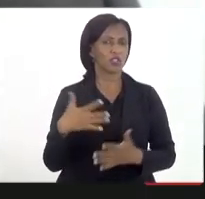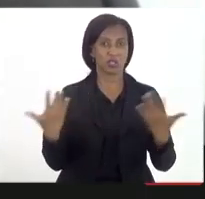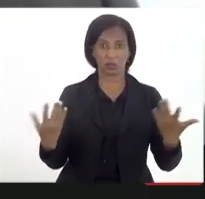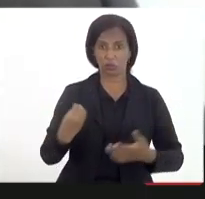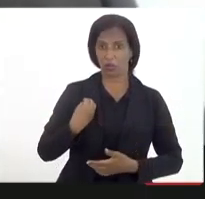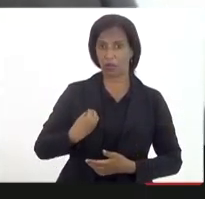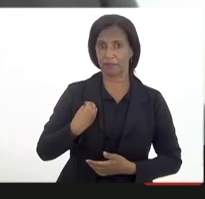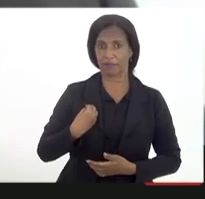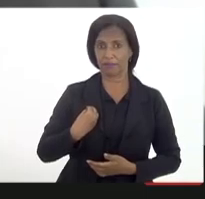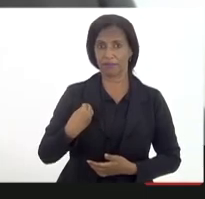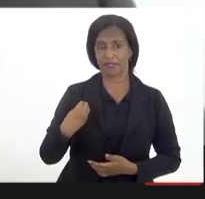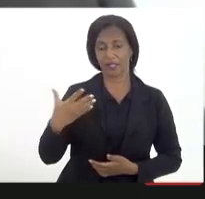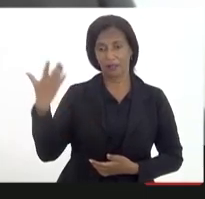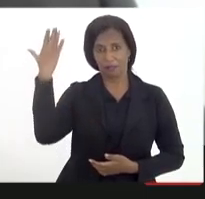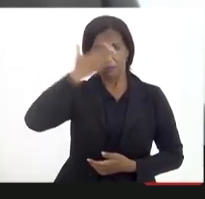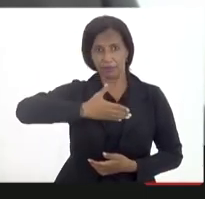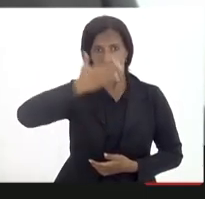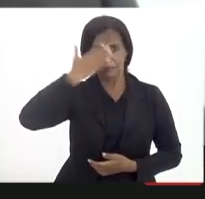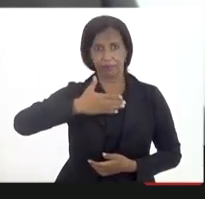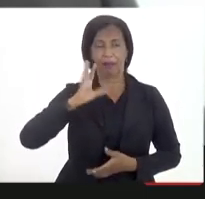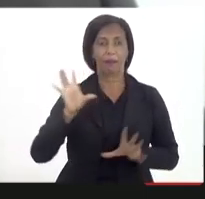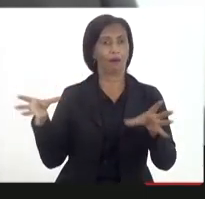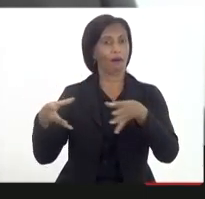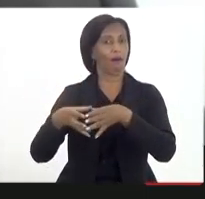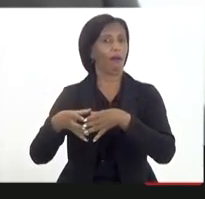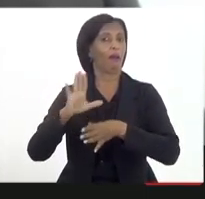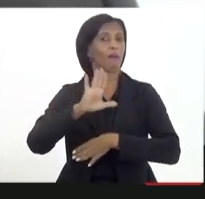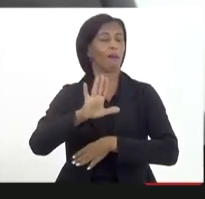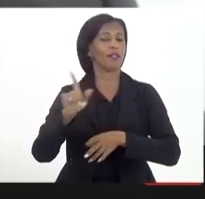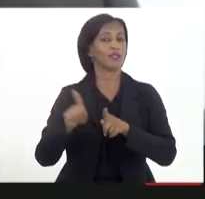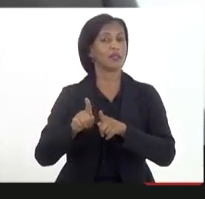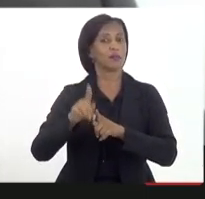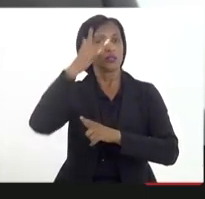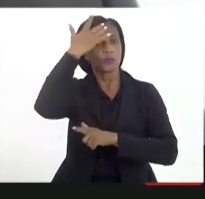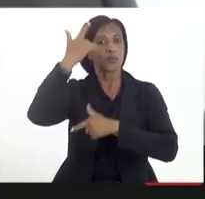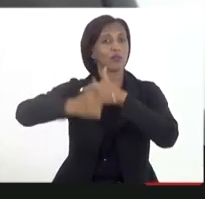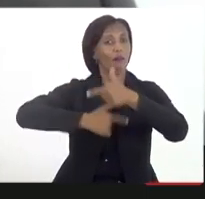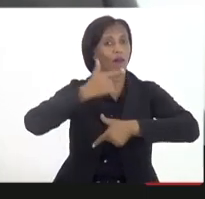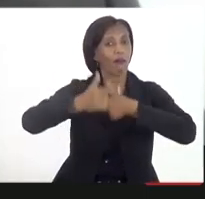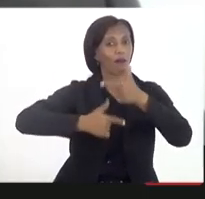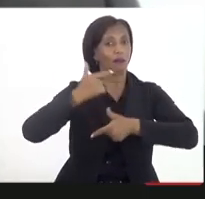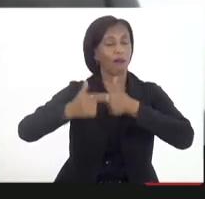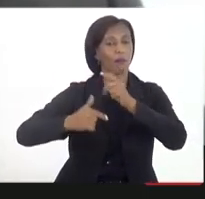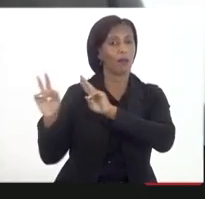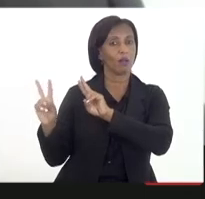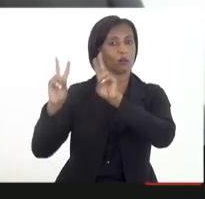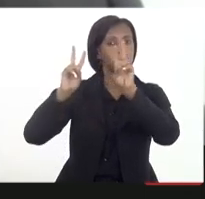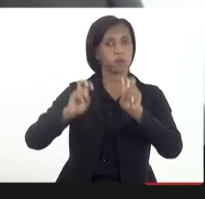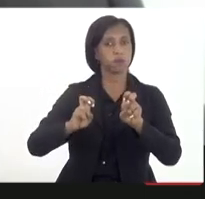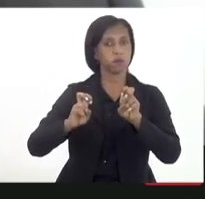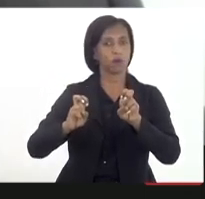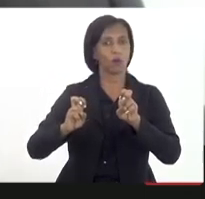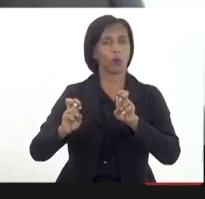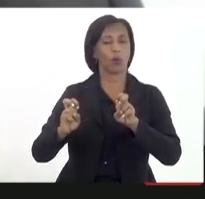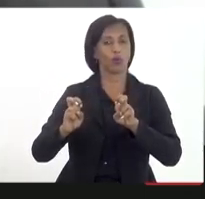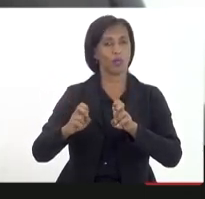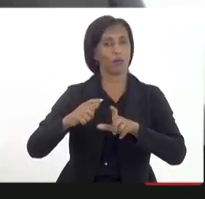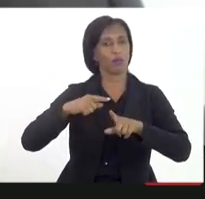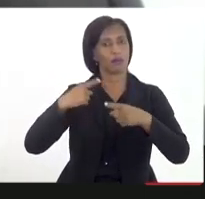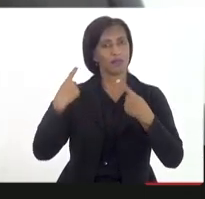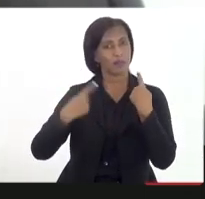presença dos oficiais das corporações mas aqueles que efetivamente lidam no dia a dia com a temática que está sendo discutido